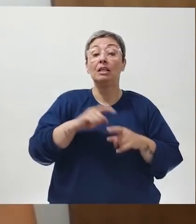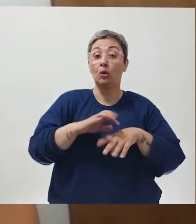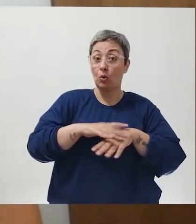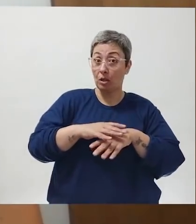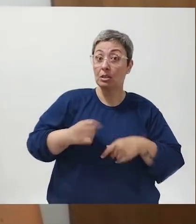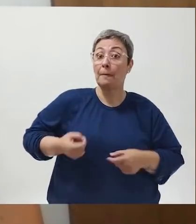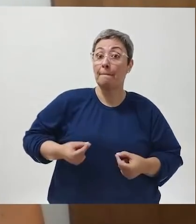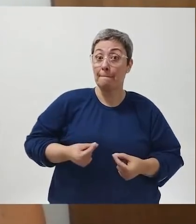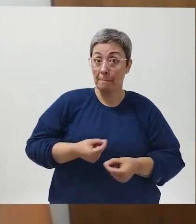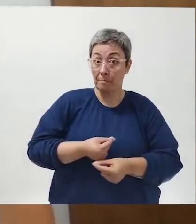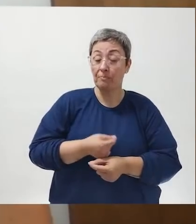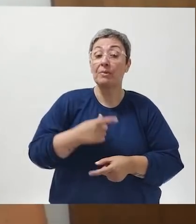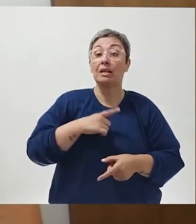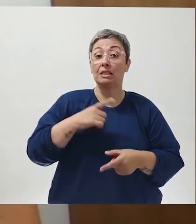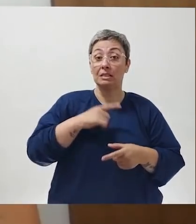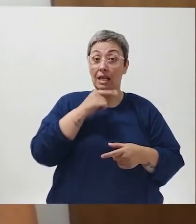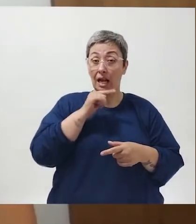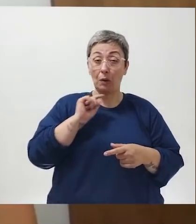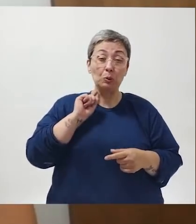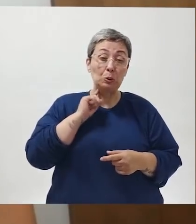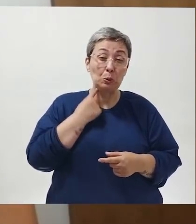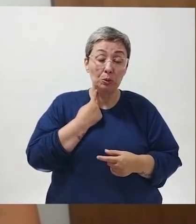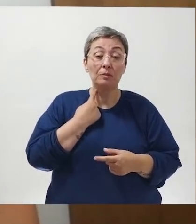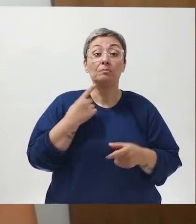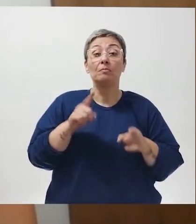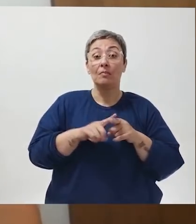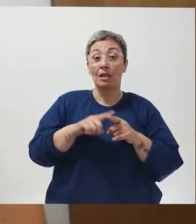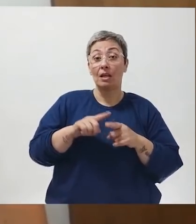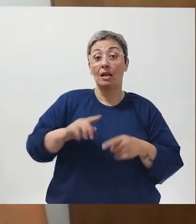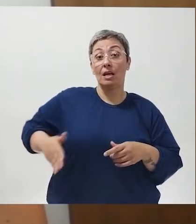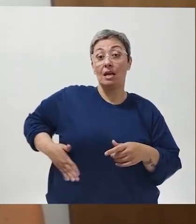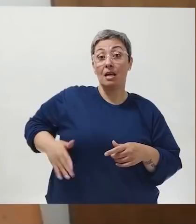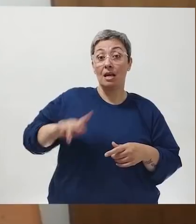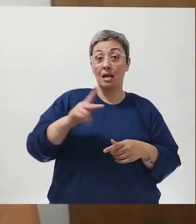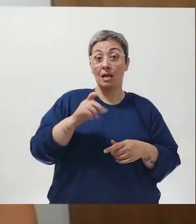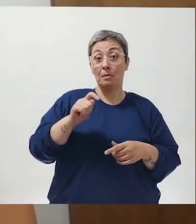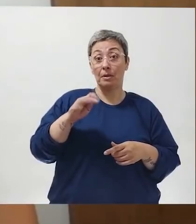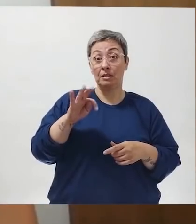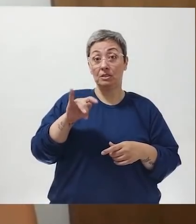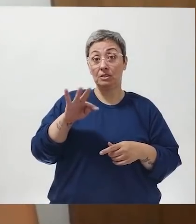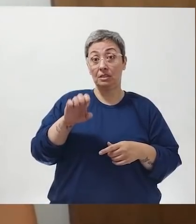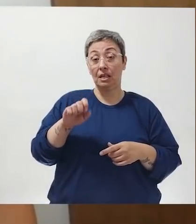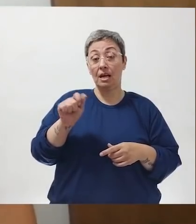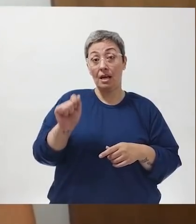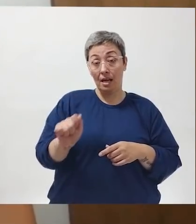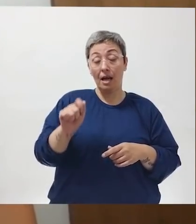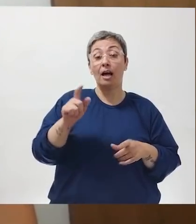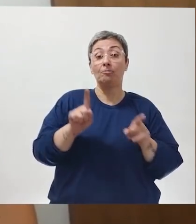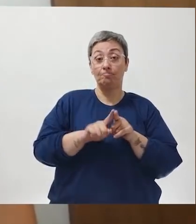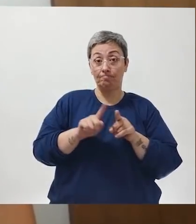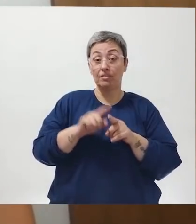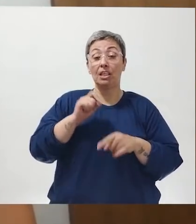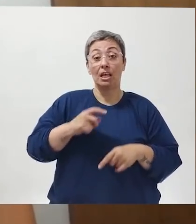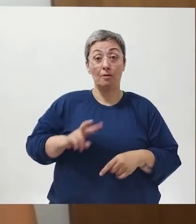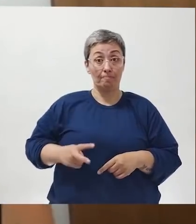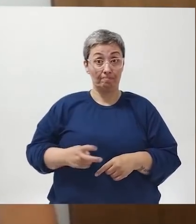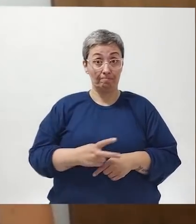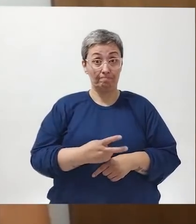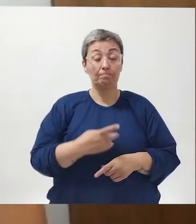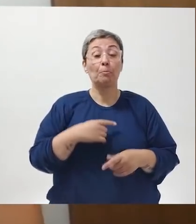por bactérias que existem nas águas contaminadas. A hepatite A, que é uma doença no fígado causada por um